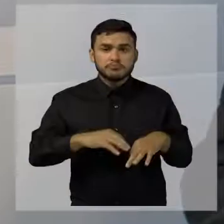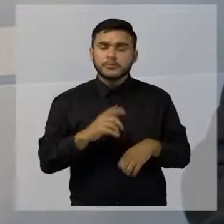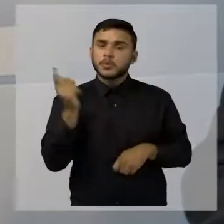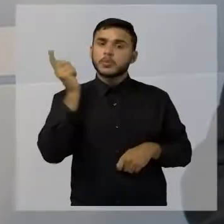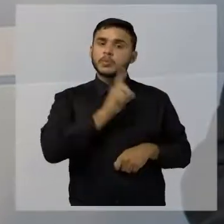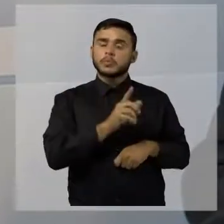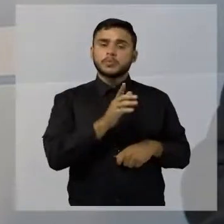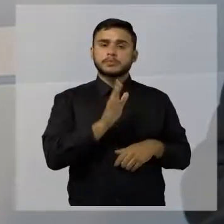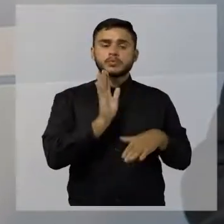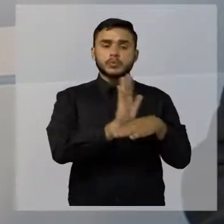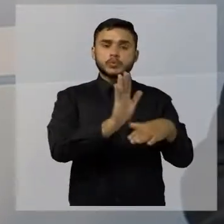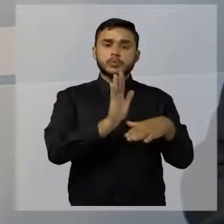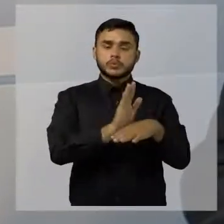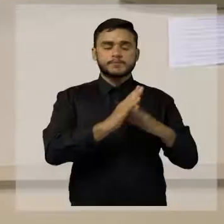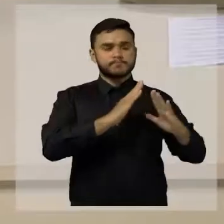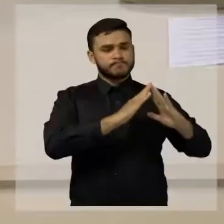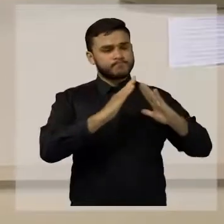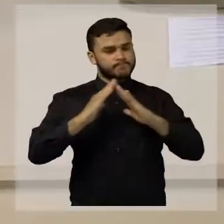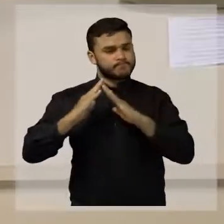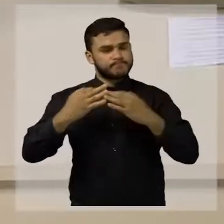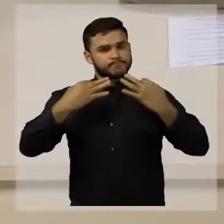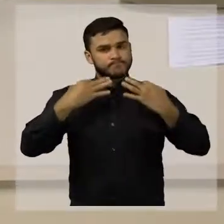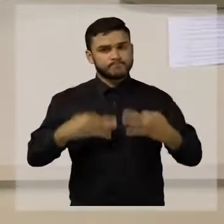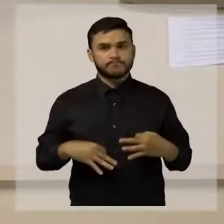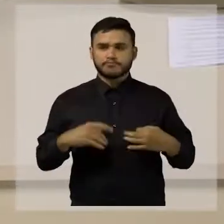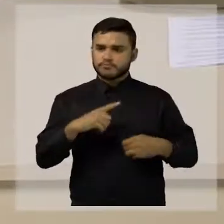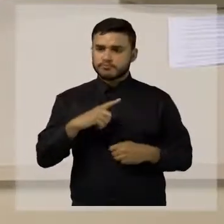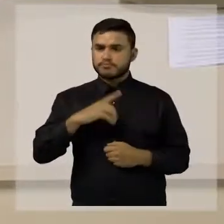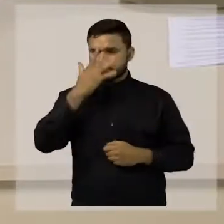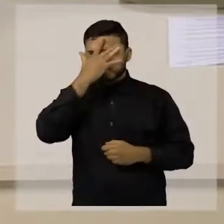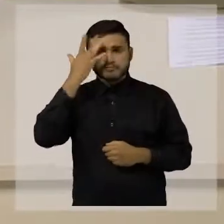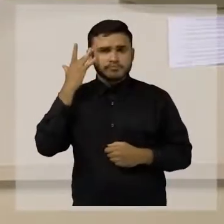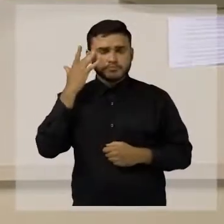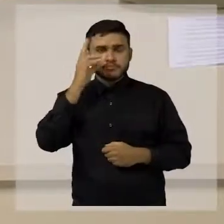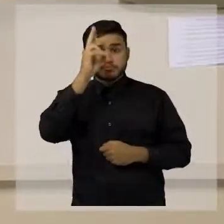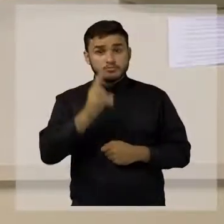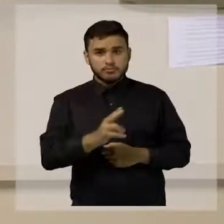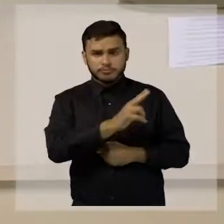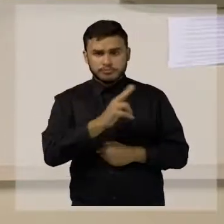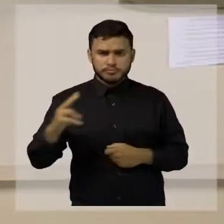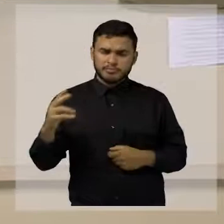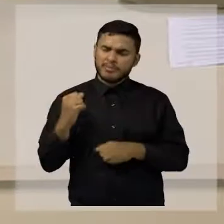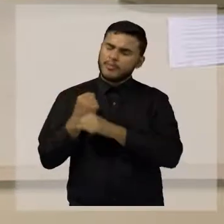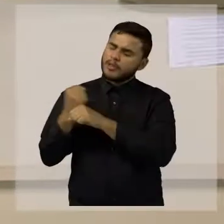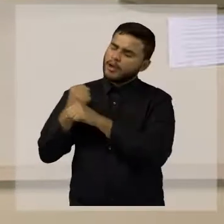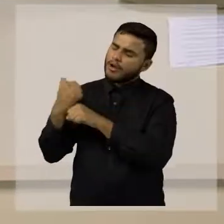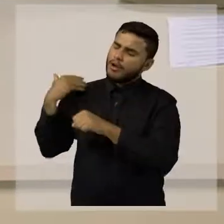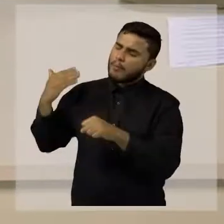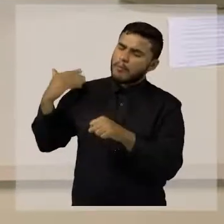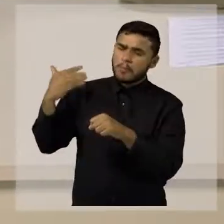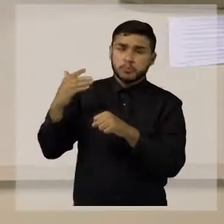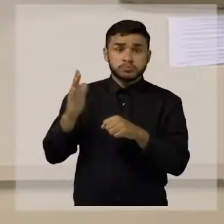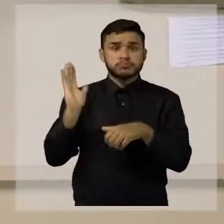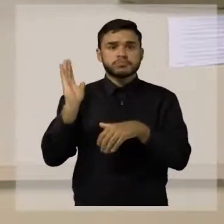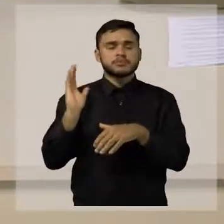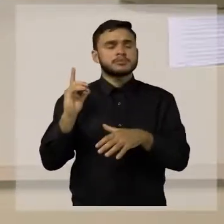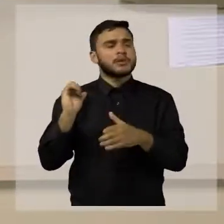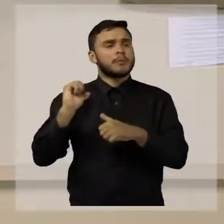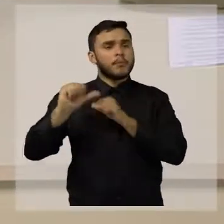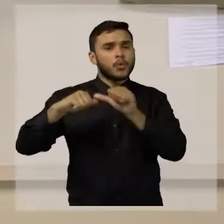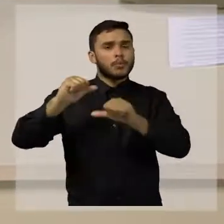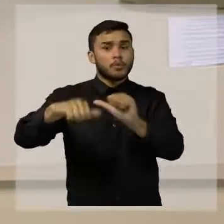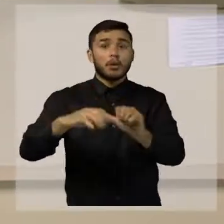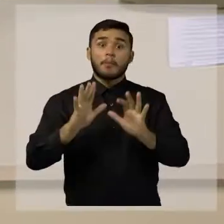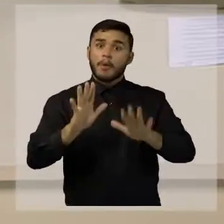uma moradia, né, com o apoio de vários párocos que se sucederam ao longo desses anos. Mas essas pessoas têm essa